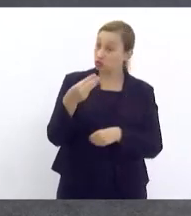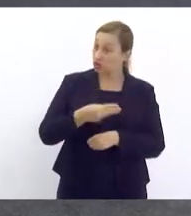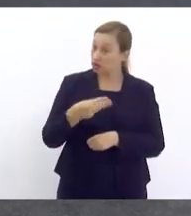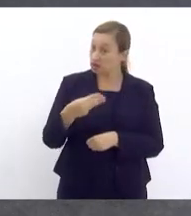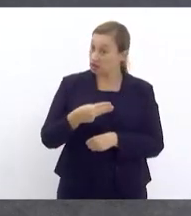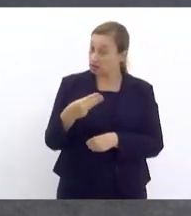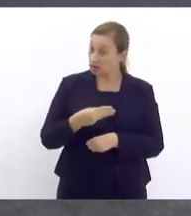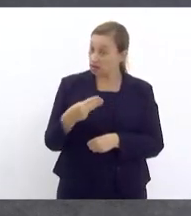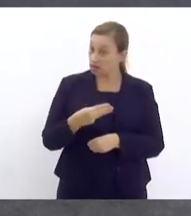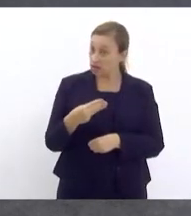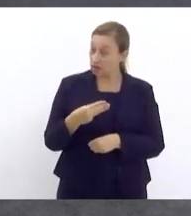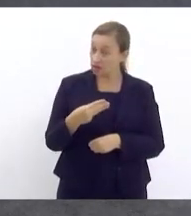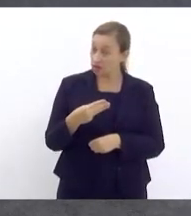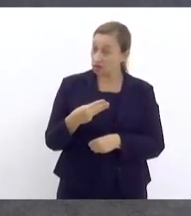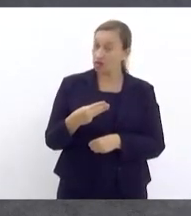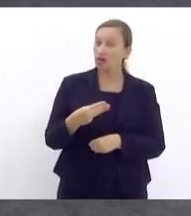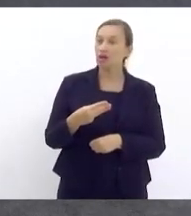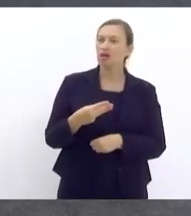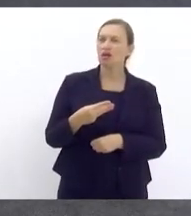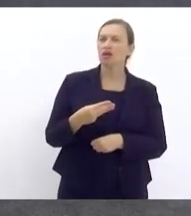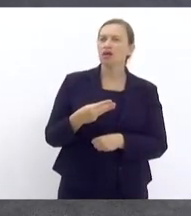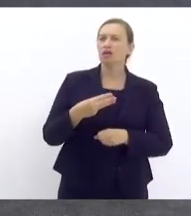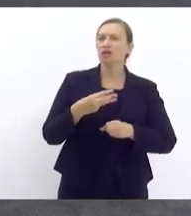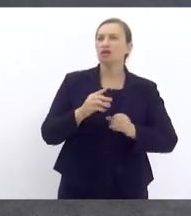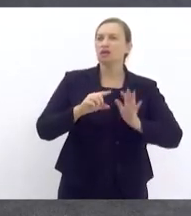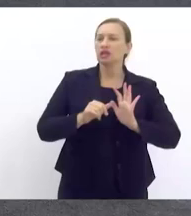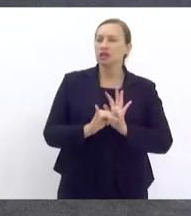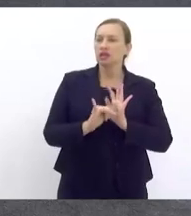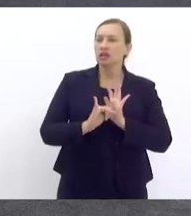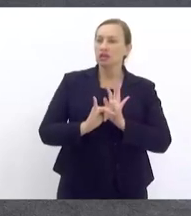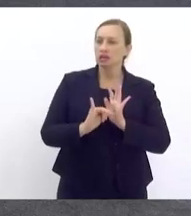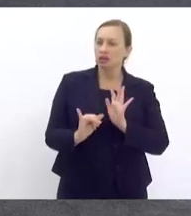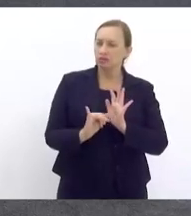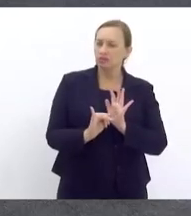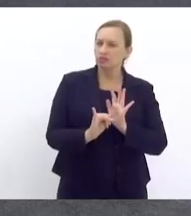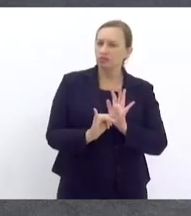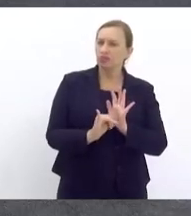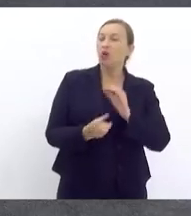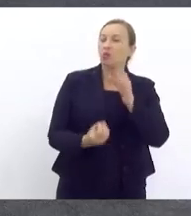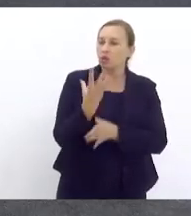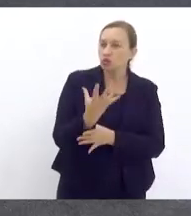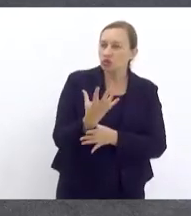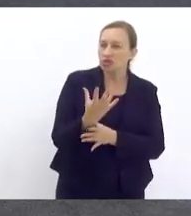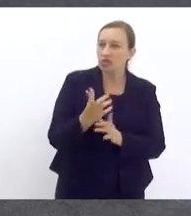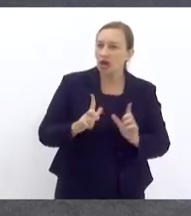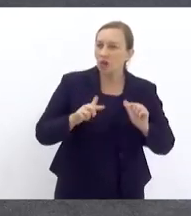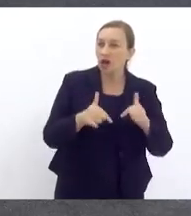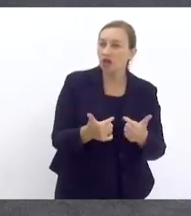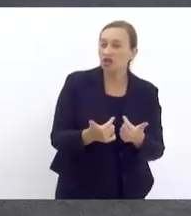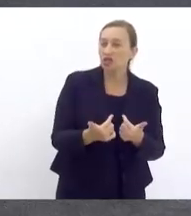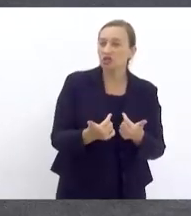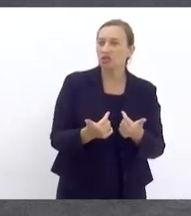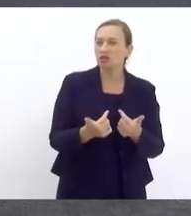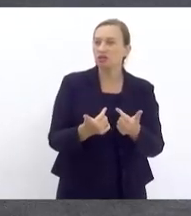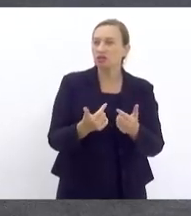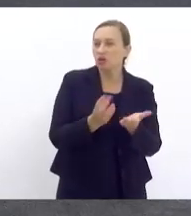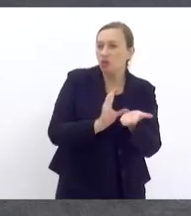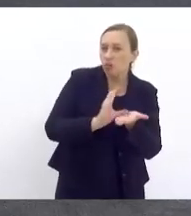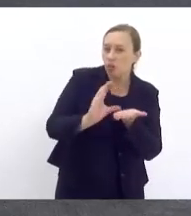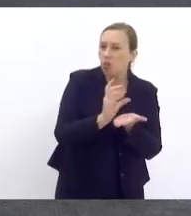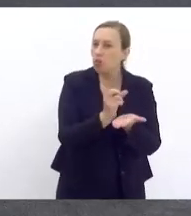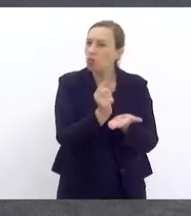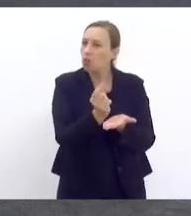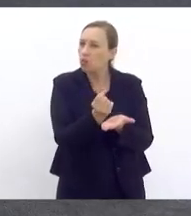3º da constitucional e produzirá efeitos a partir da execução orçamentária